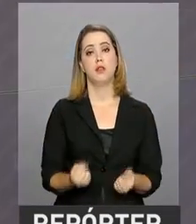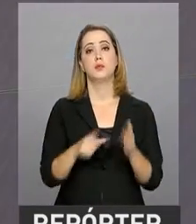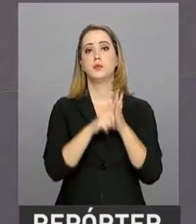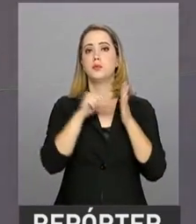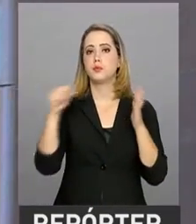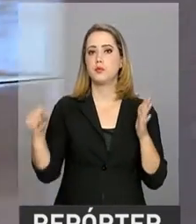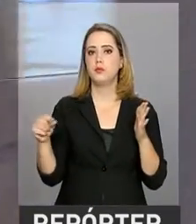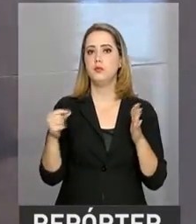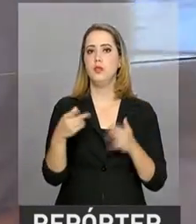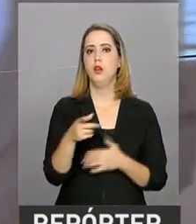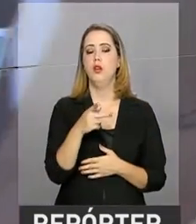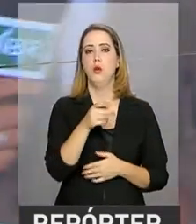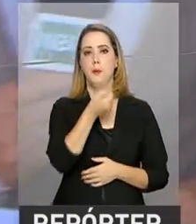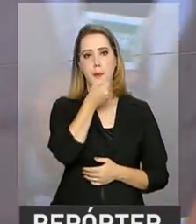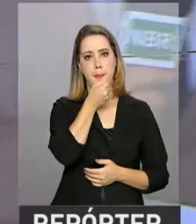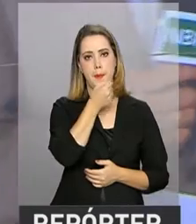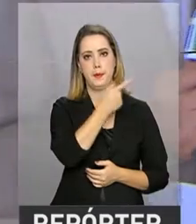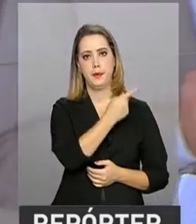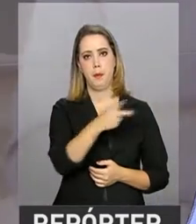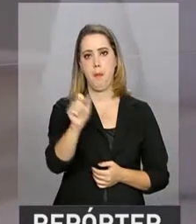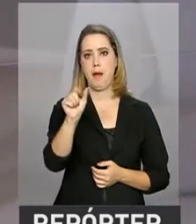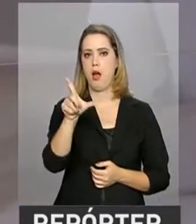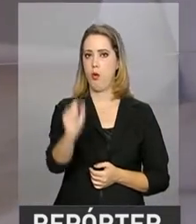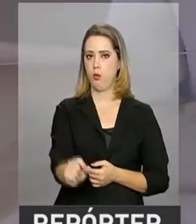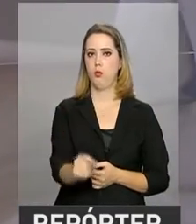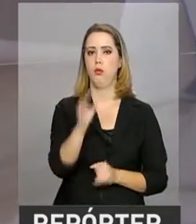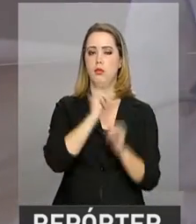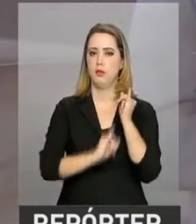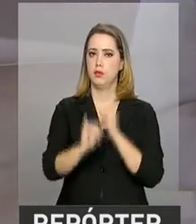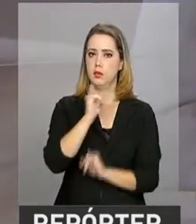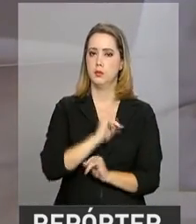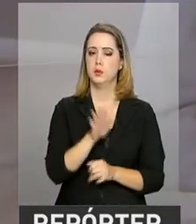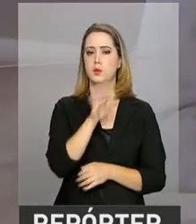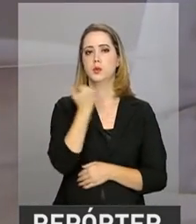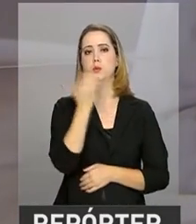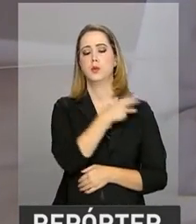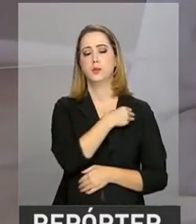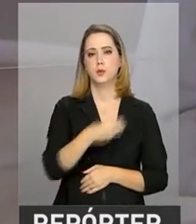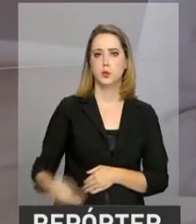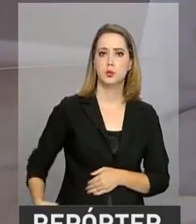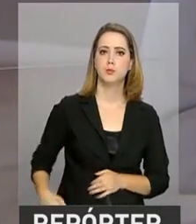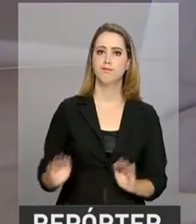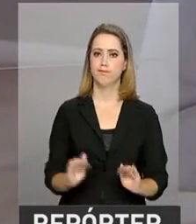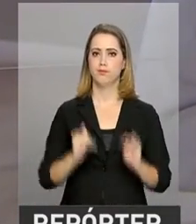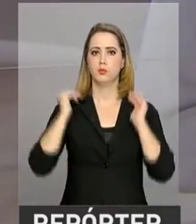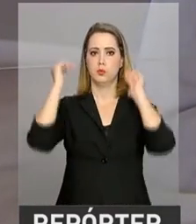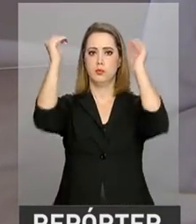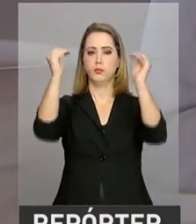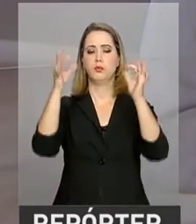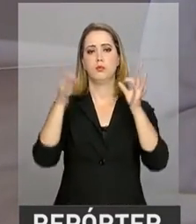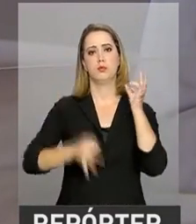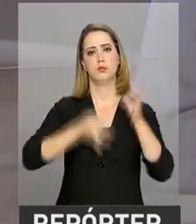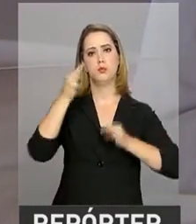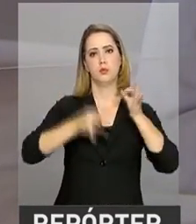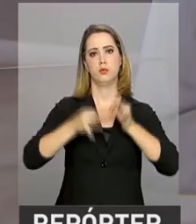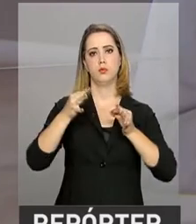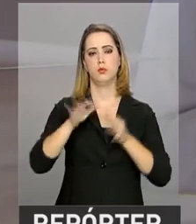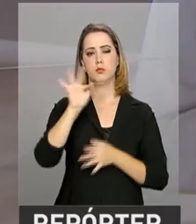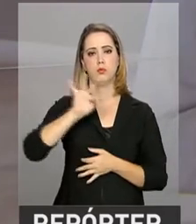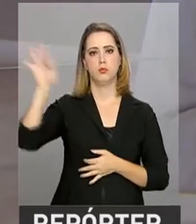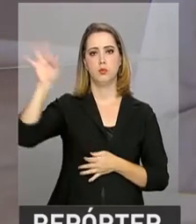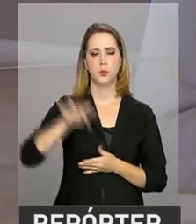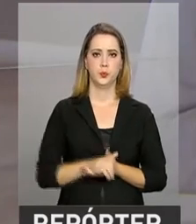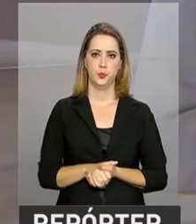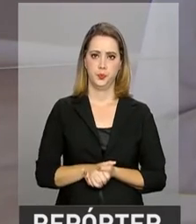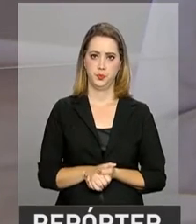do Planalto. O repórter Paulo La Salve tem informações sobre a morte do ministro do Supremo Tribunal Federal, Teori Zavascki.